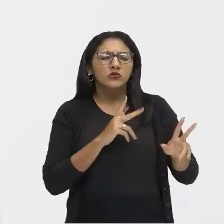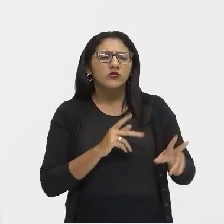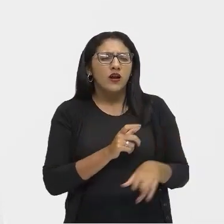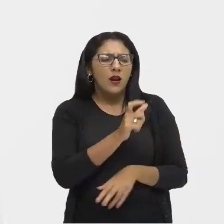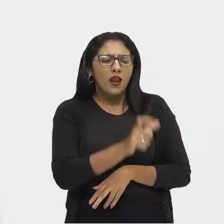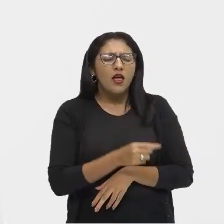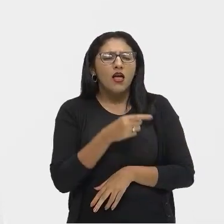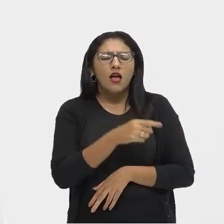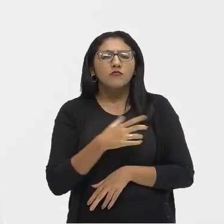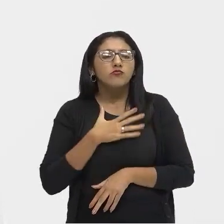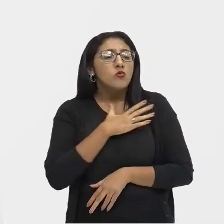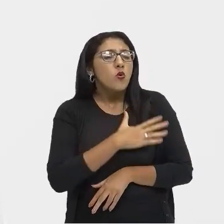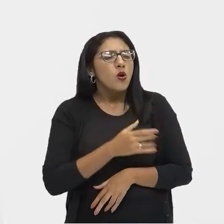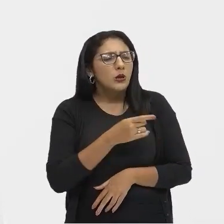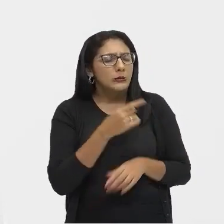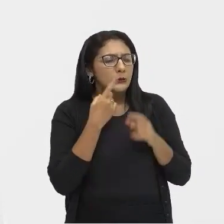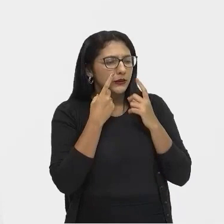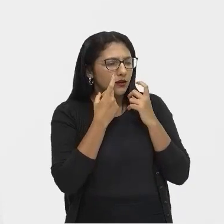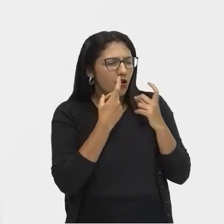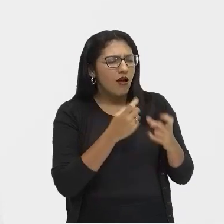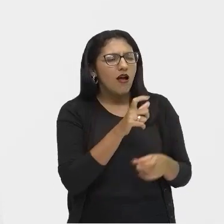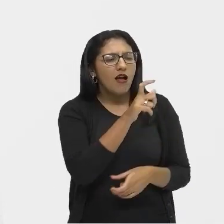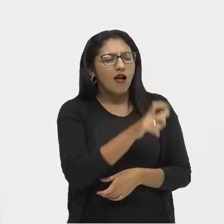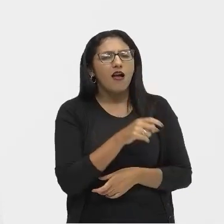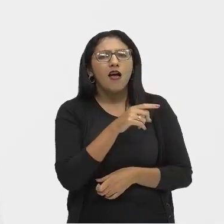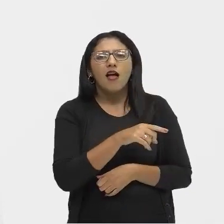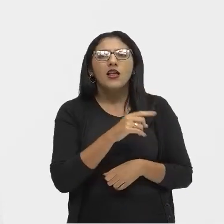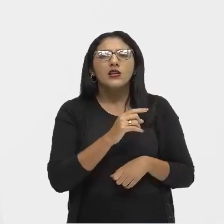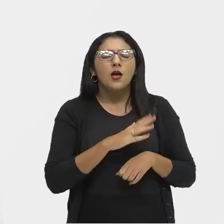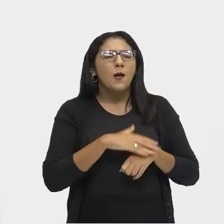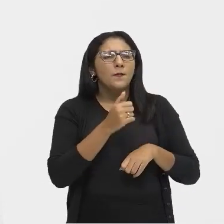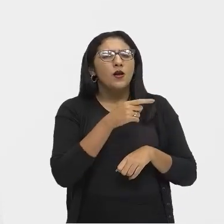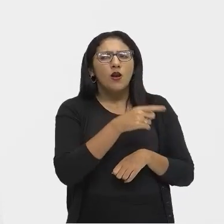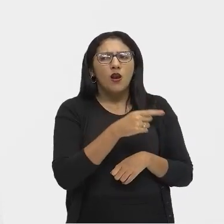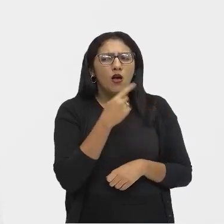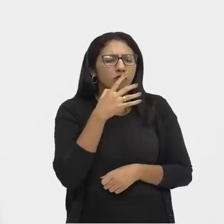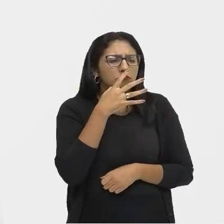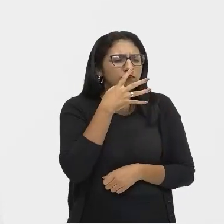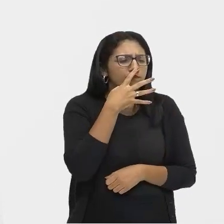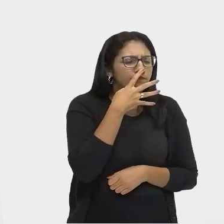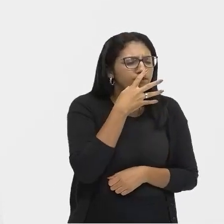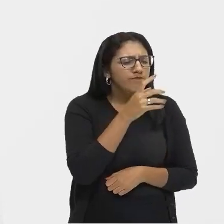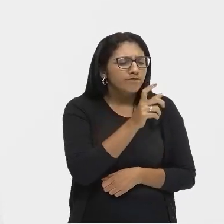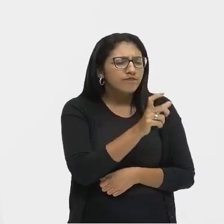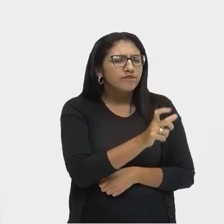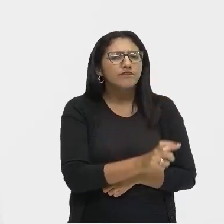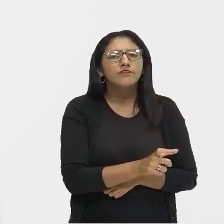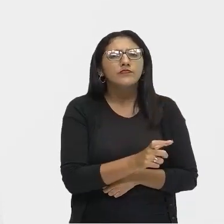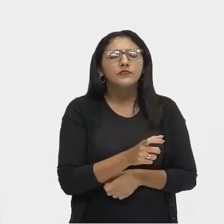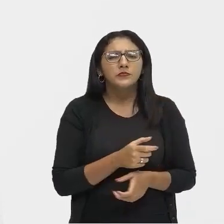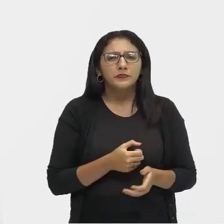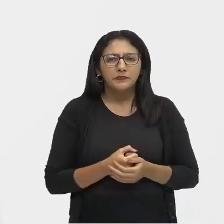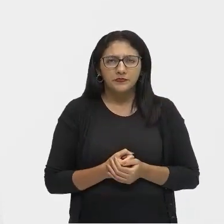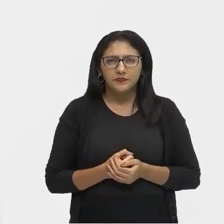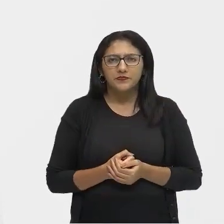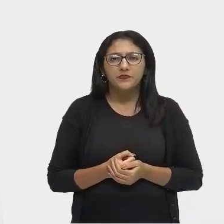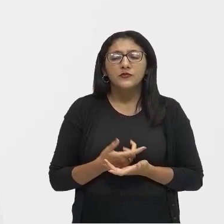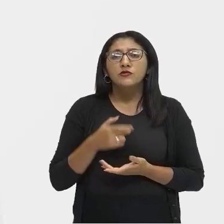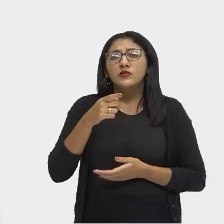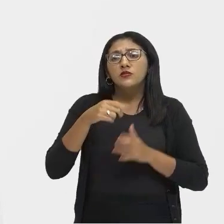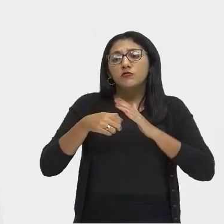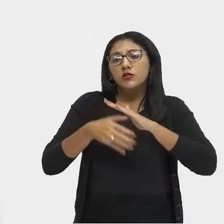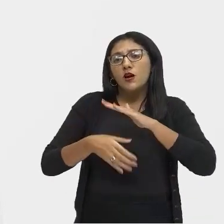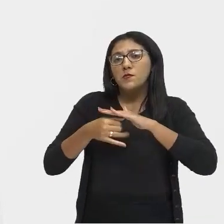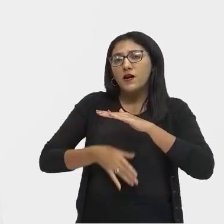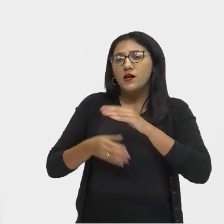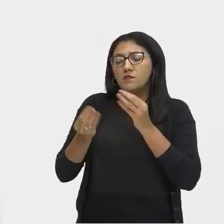você admira? Ele fez o quê para você admirar? O que vocês poderiam colocar aí no chat para eu